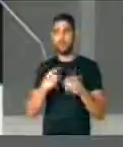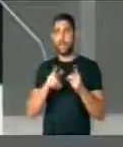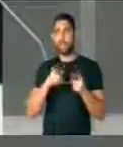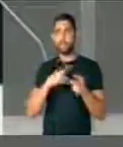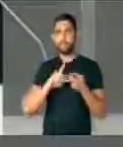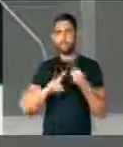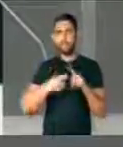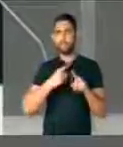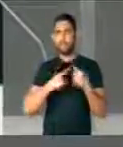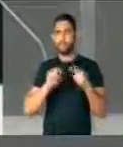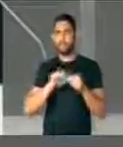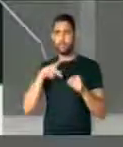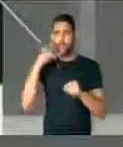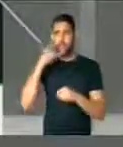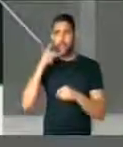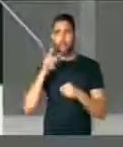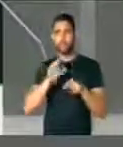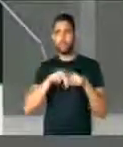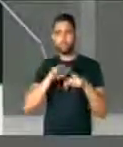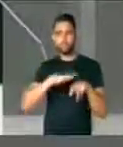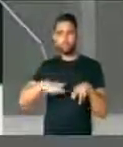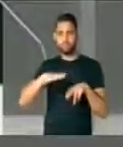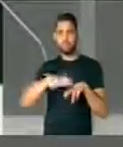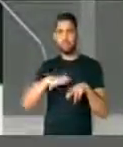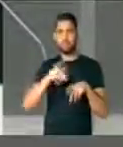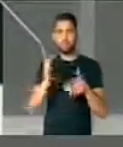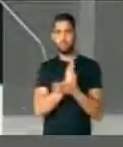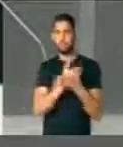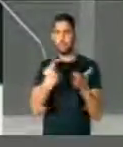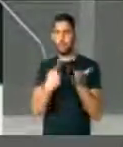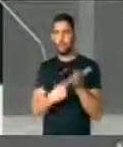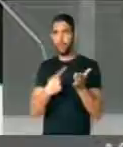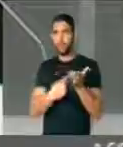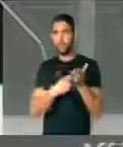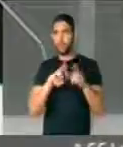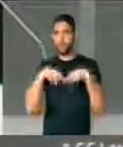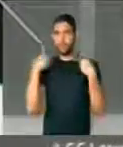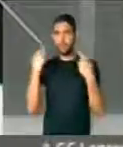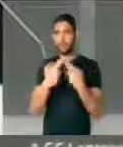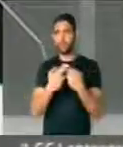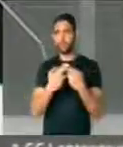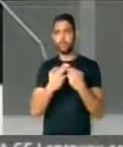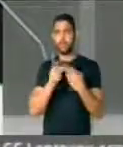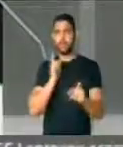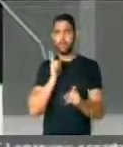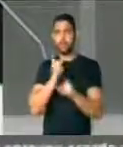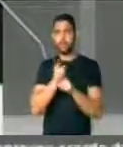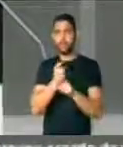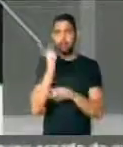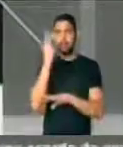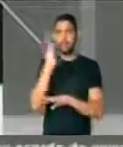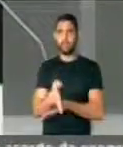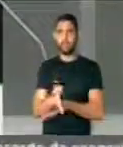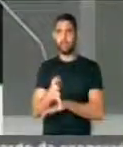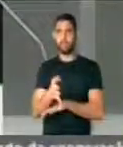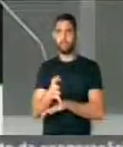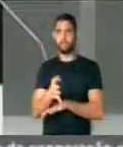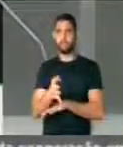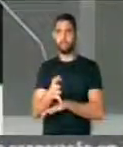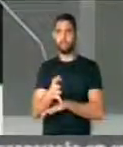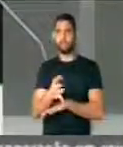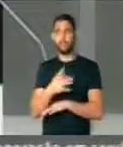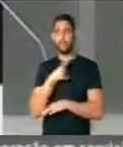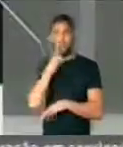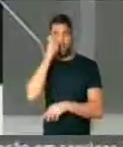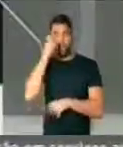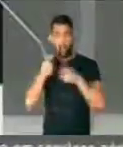As articulações políticas e bastidores, os acordos, as reuniões, os encontros na madrugada, com